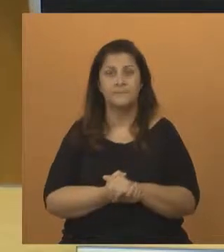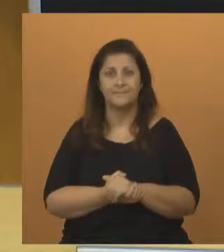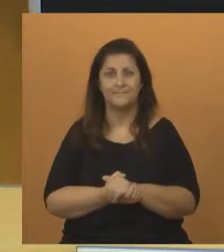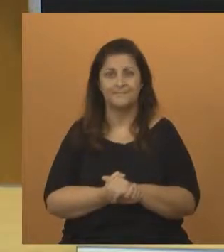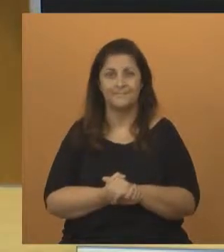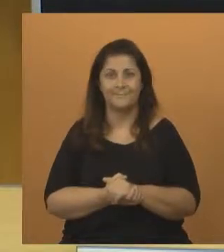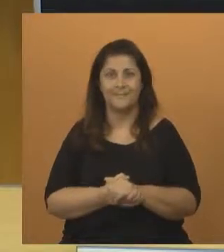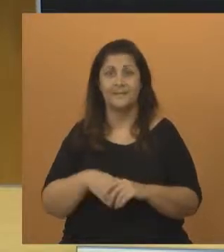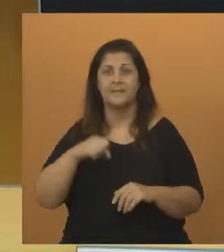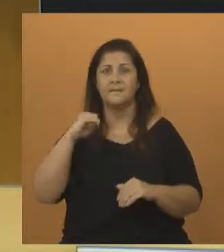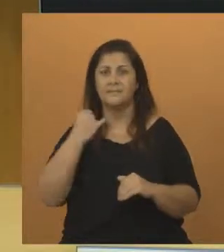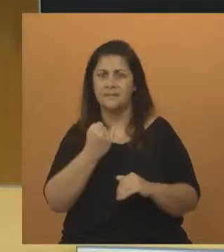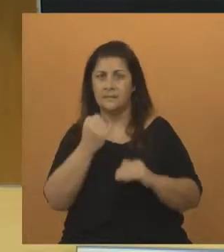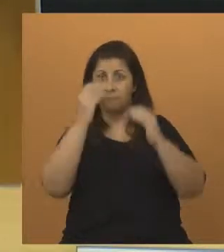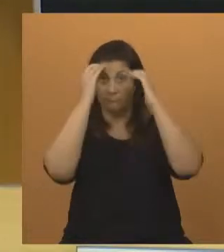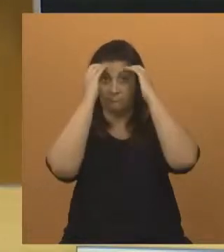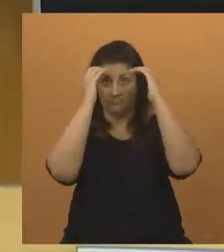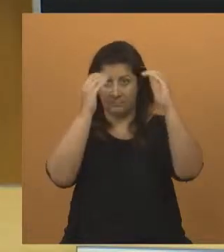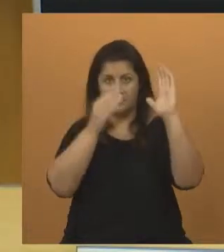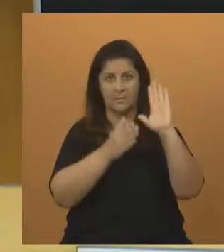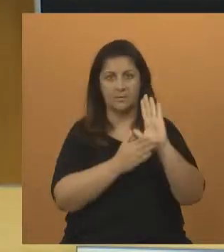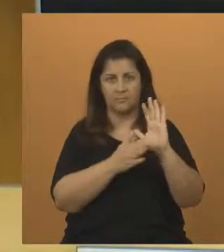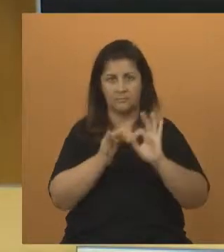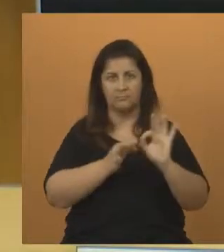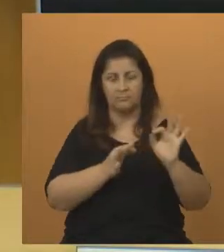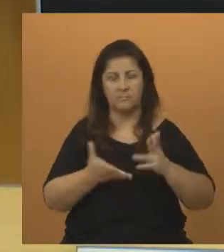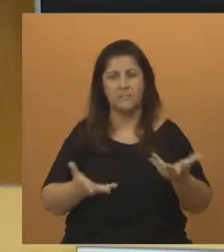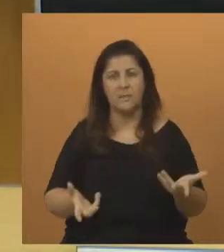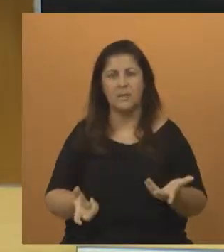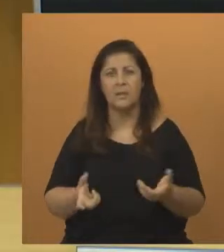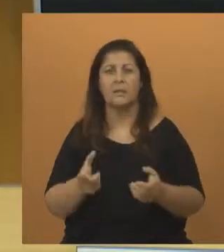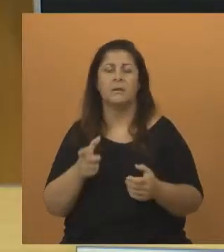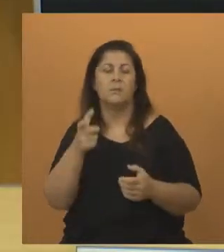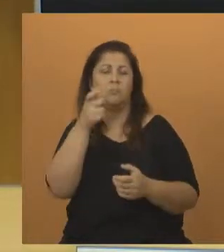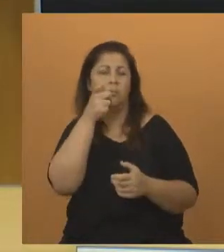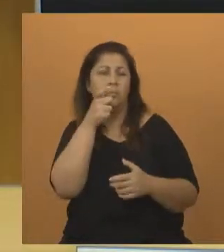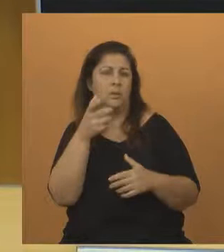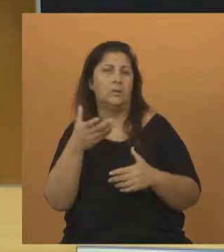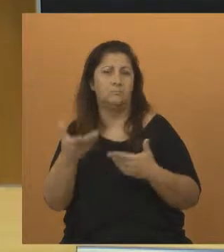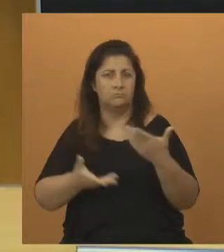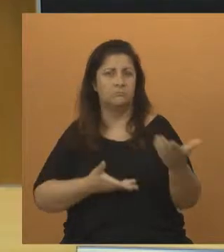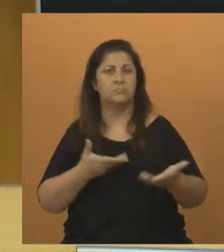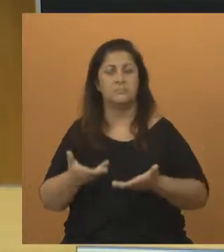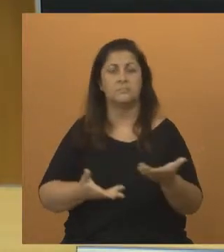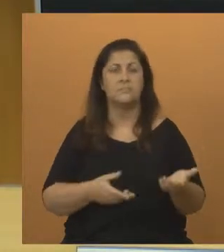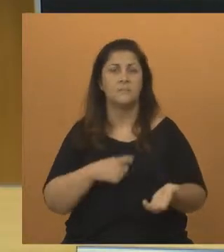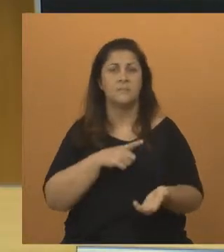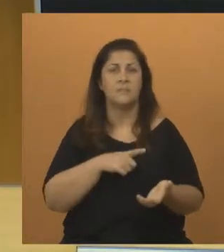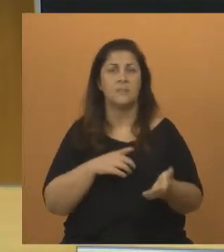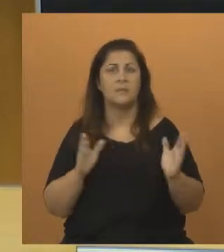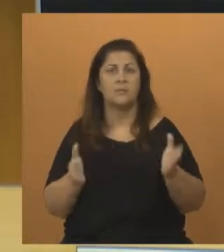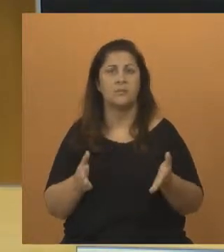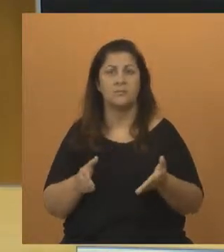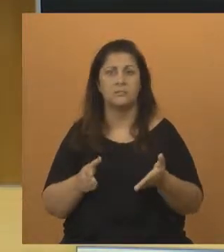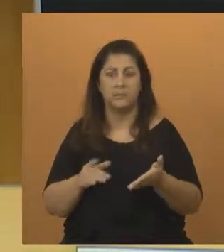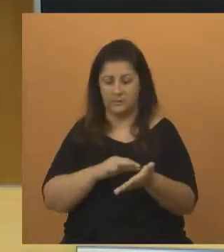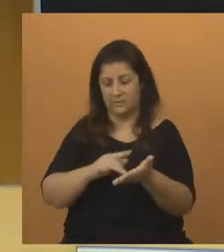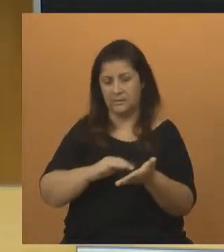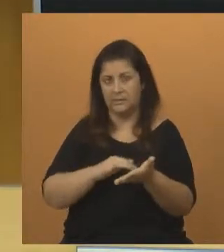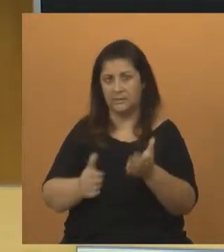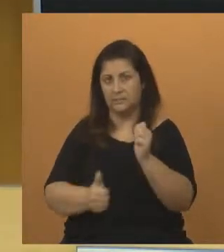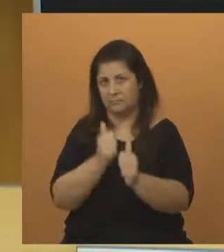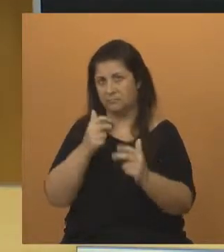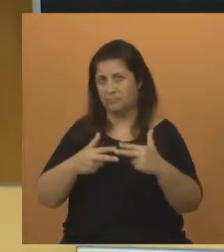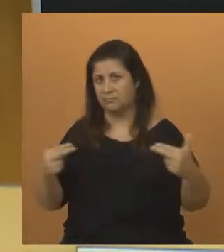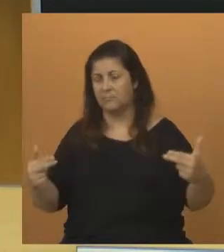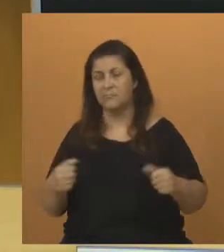Estando de acordo no projeto, agora olhando a prestação de serviços, nós temos hoje aqui a Secretaria de Esportes.